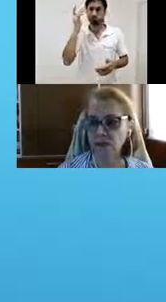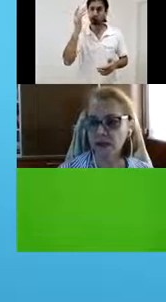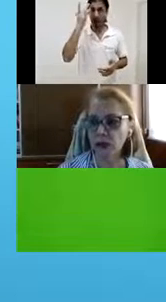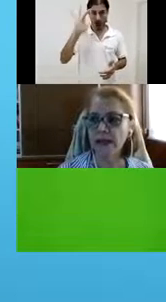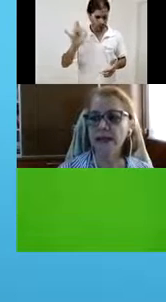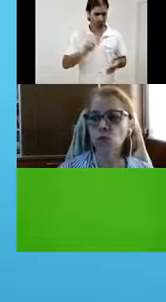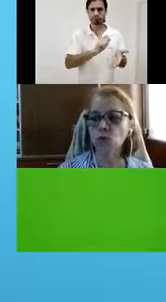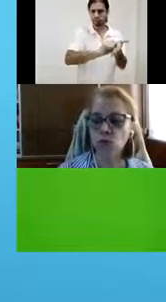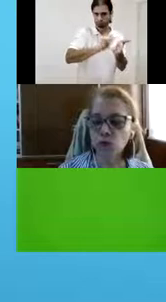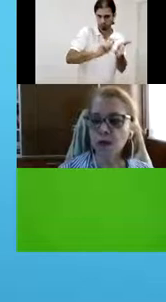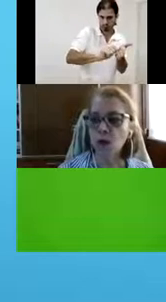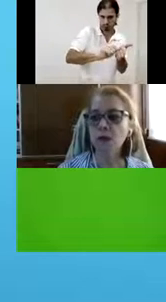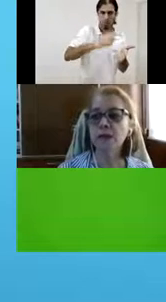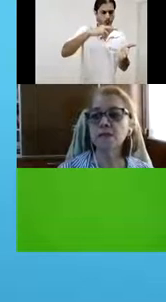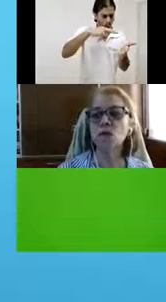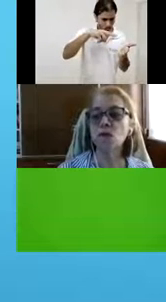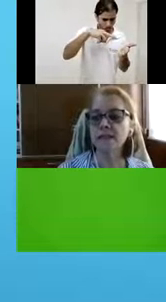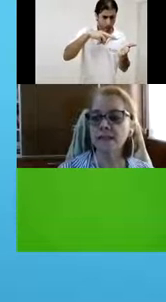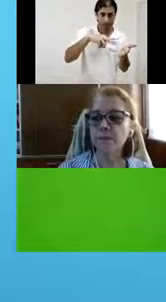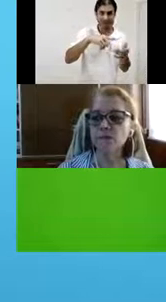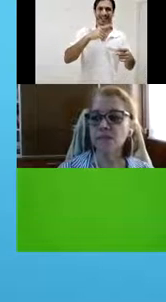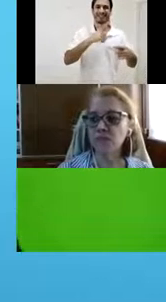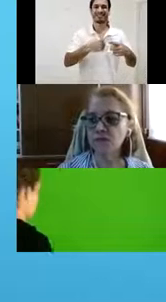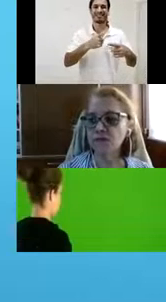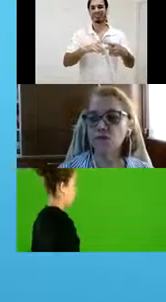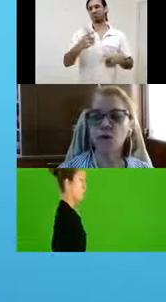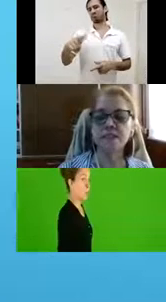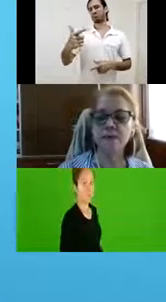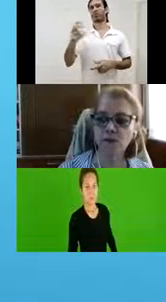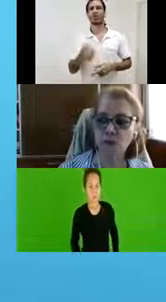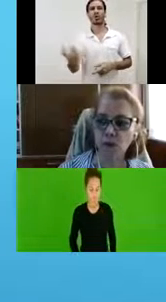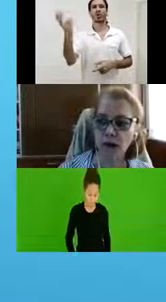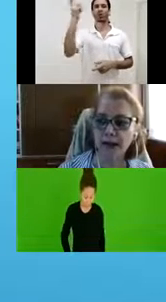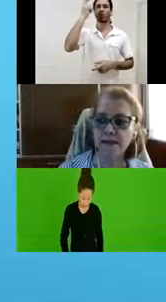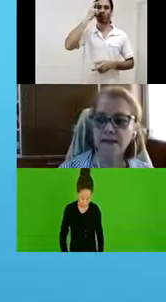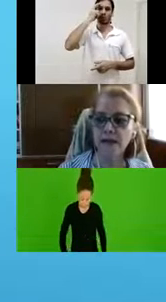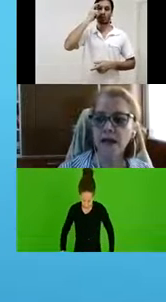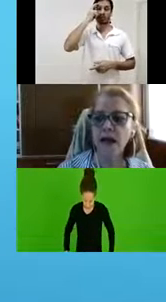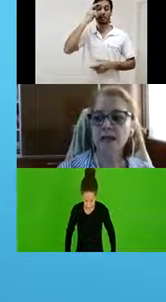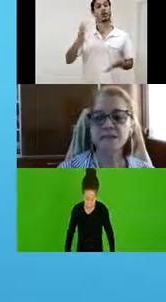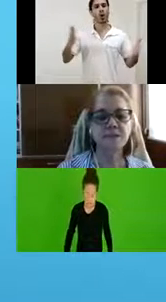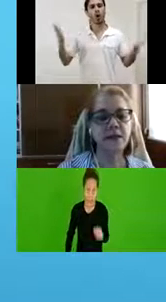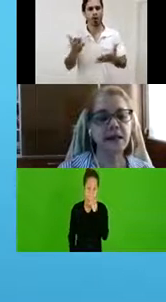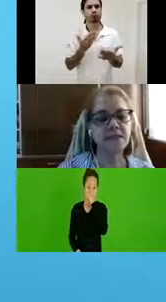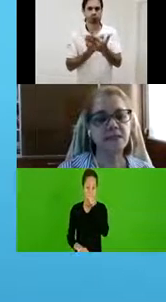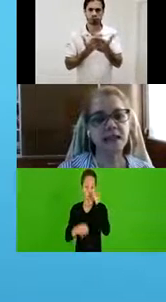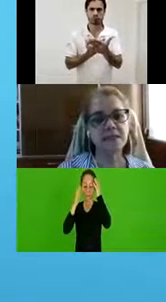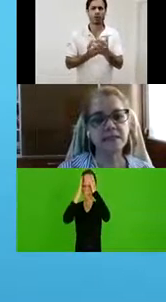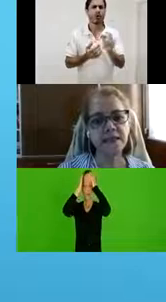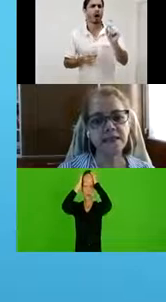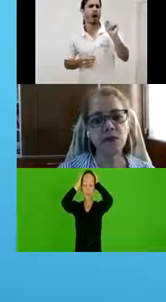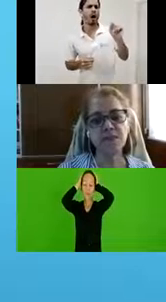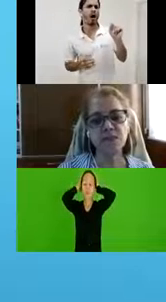isso. O que é cultura? O que são conhecimentos científicos, conhecimentos populares? Essas experiências